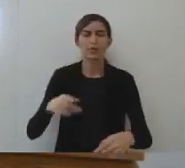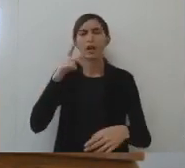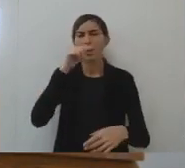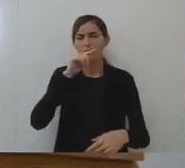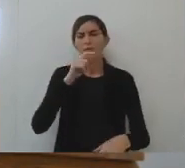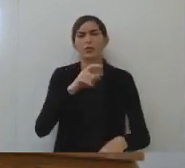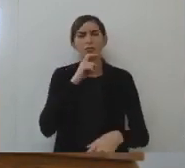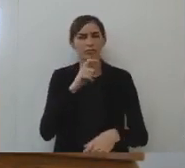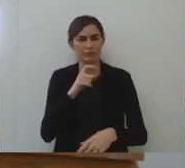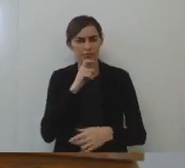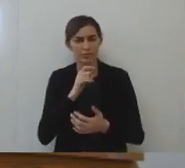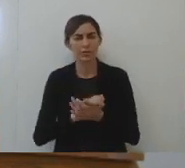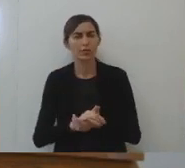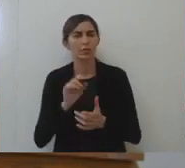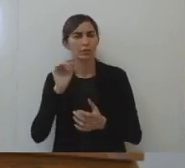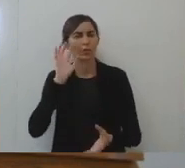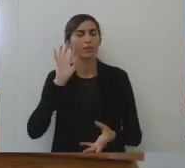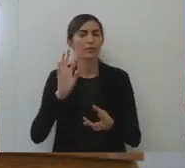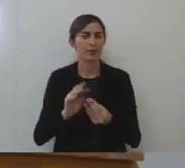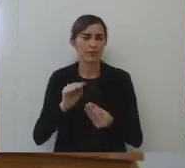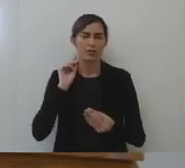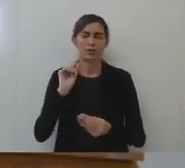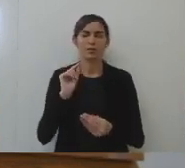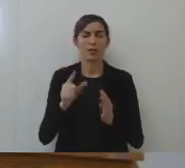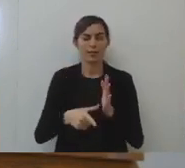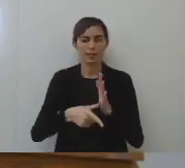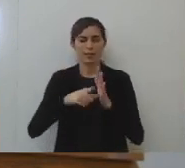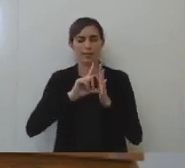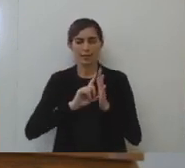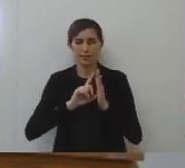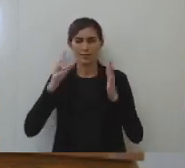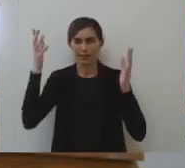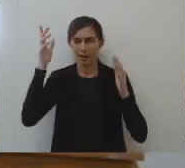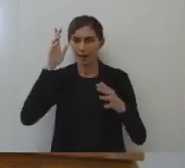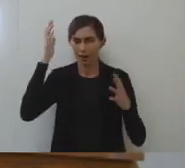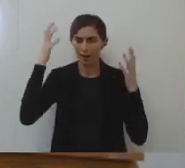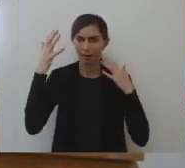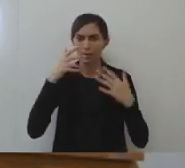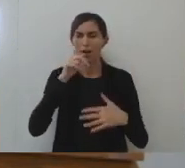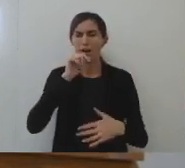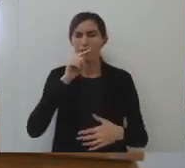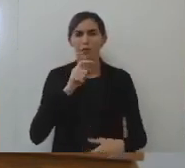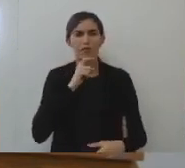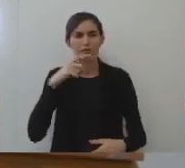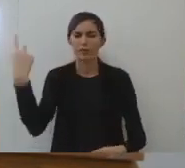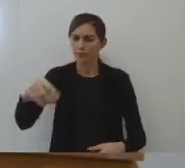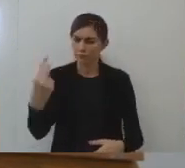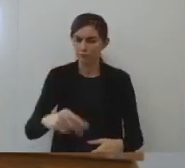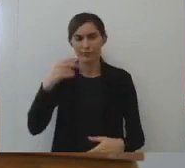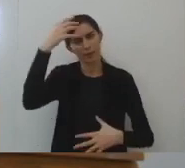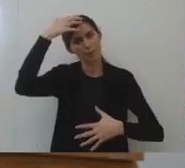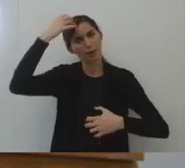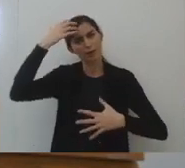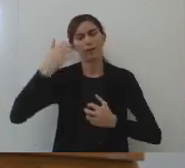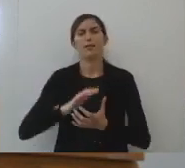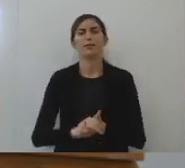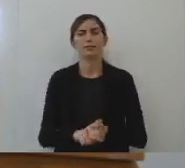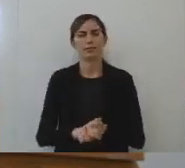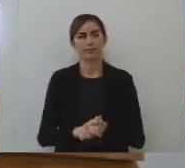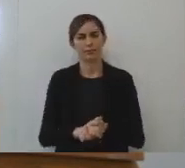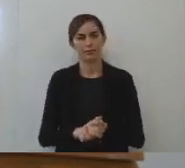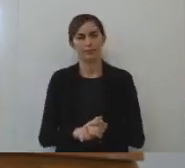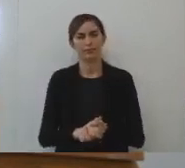banho de água fria. Então o que é que eles fizeram? Antes do banho de água fria, eles deram uma surra no macaco.